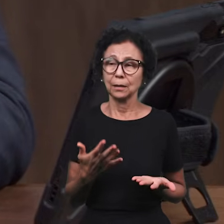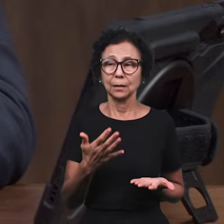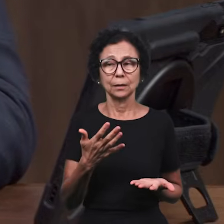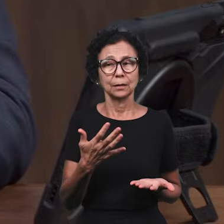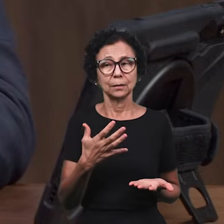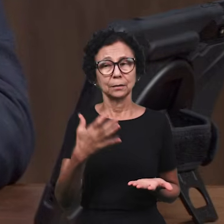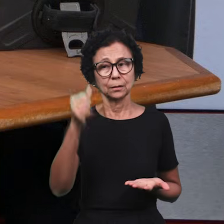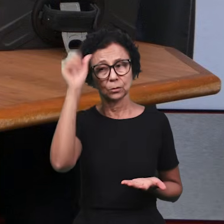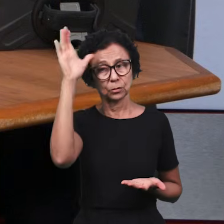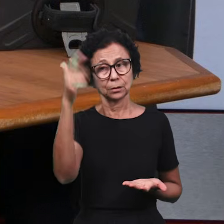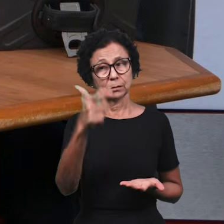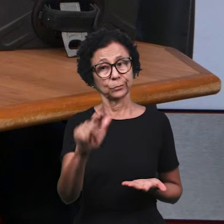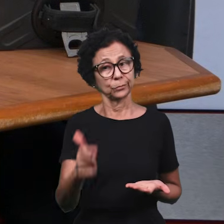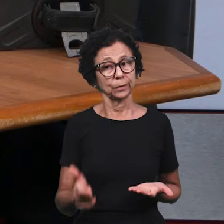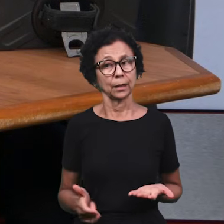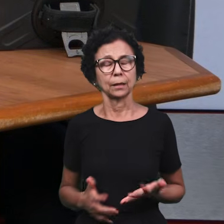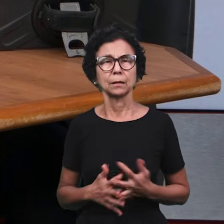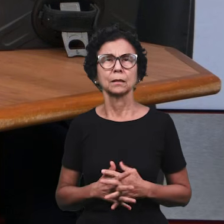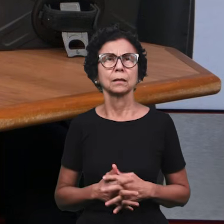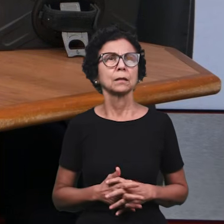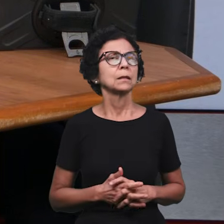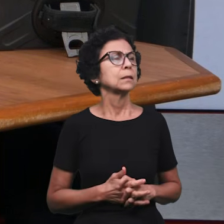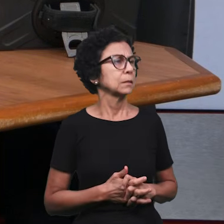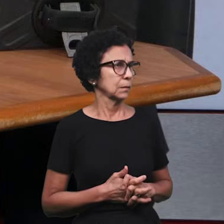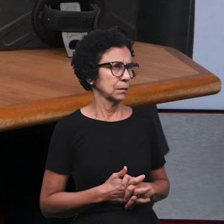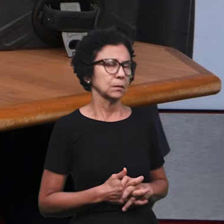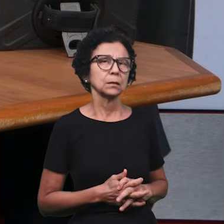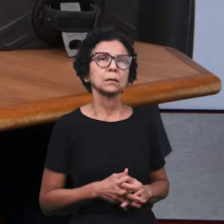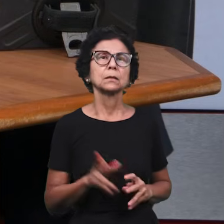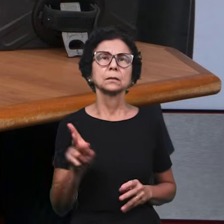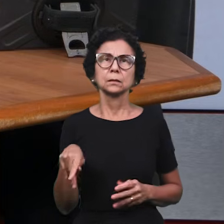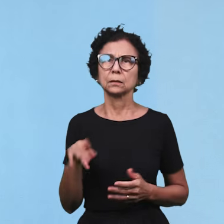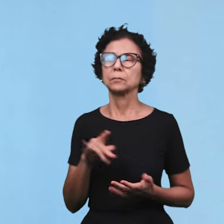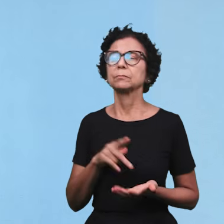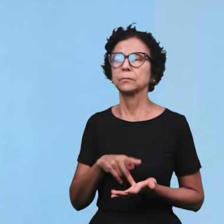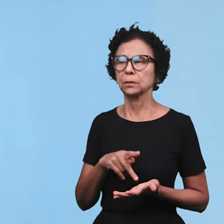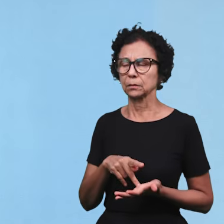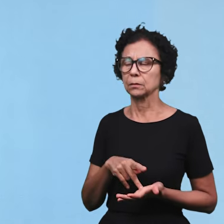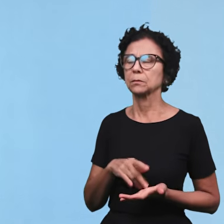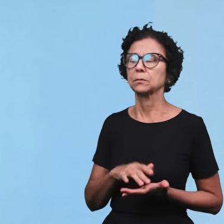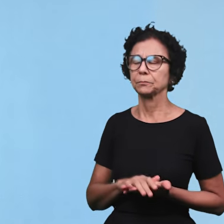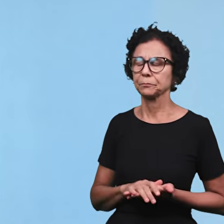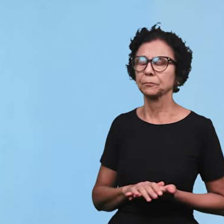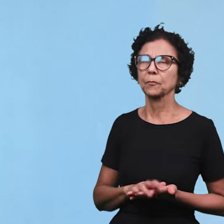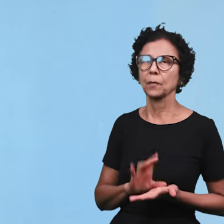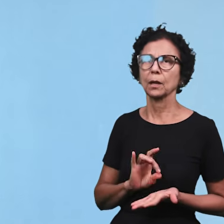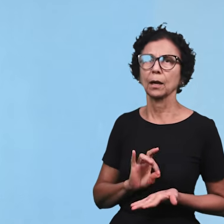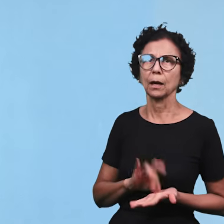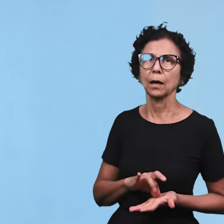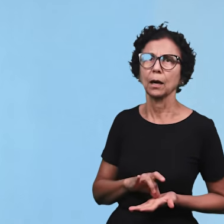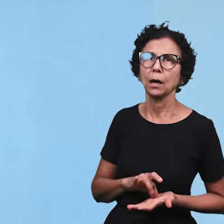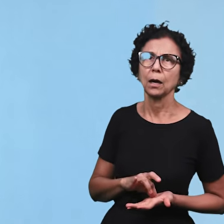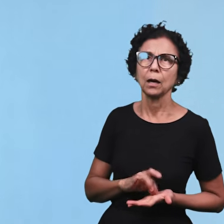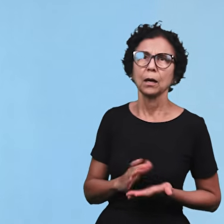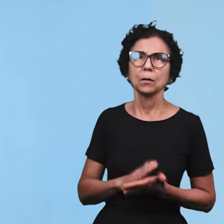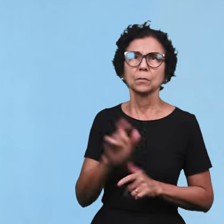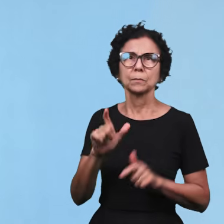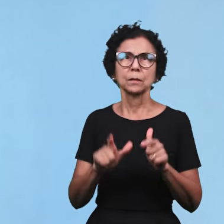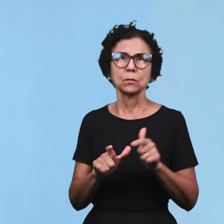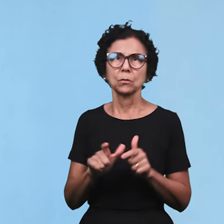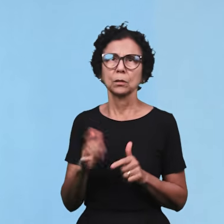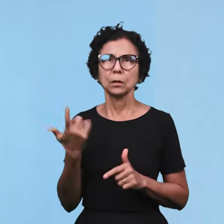salvação. Existe esse tipo de paciente Existe também, esse né? cenário, infelizmente existe esse cenário. Graças ao avanço, né,